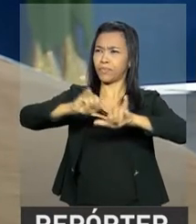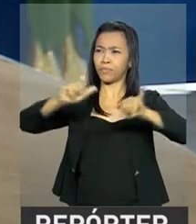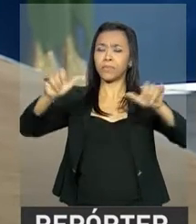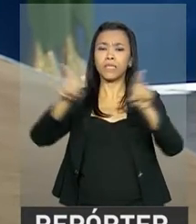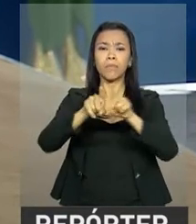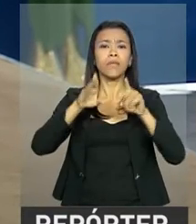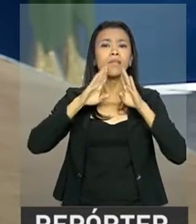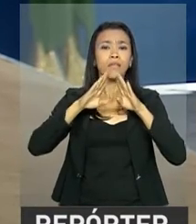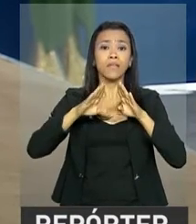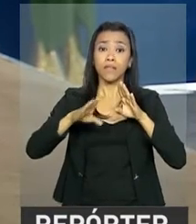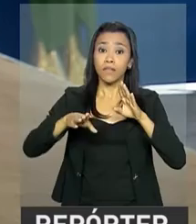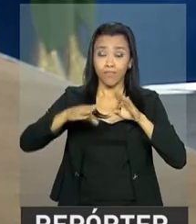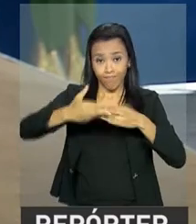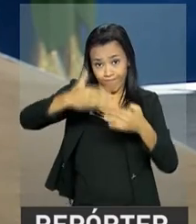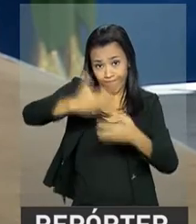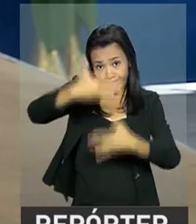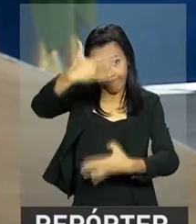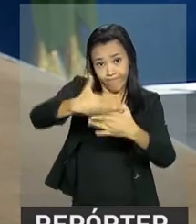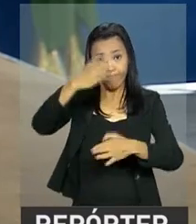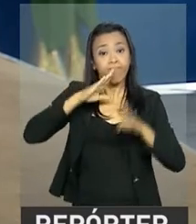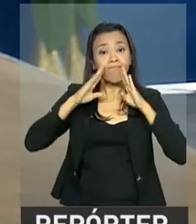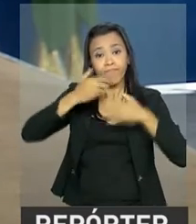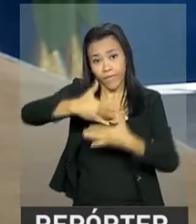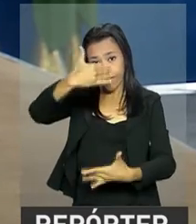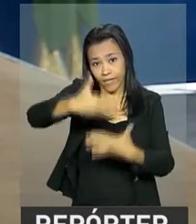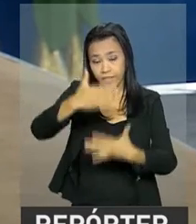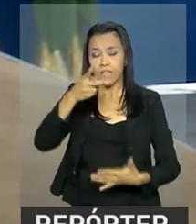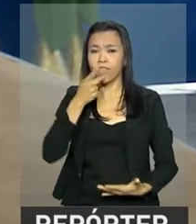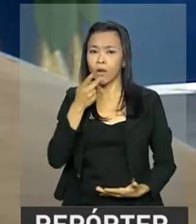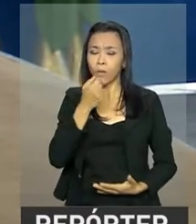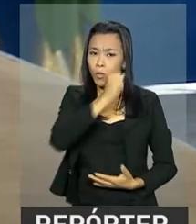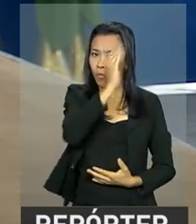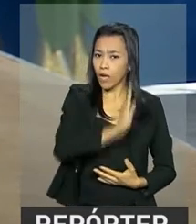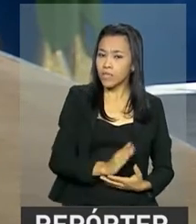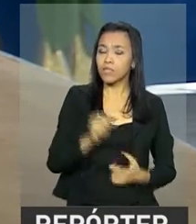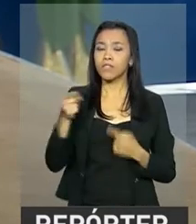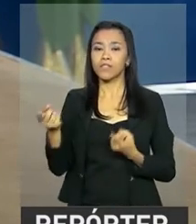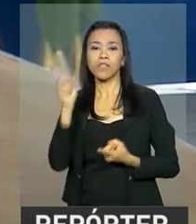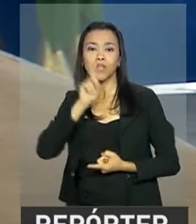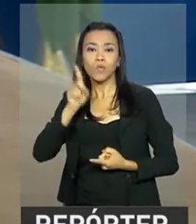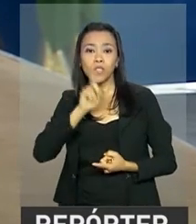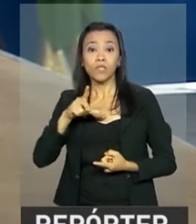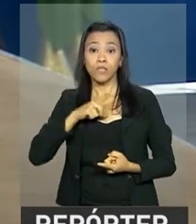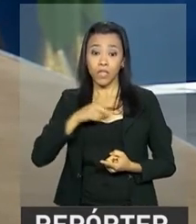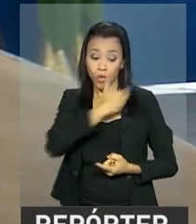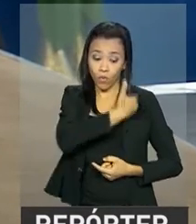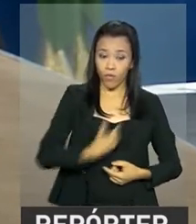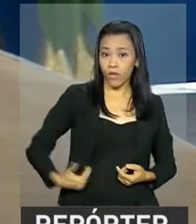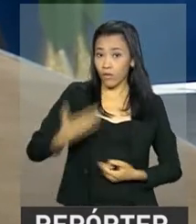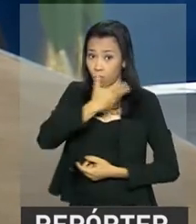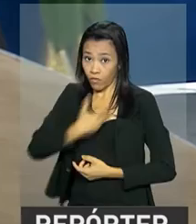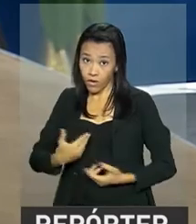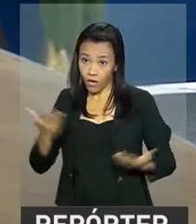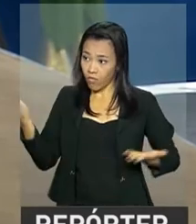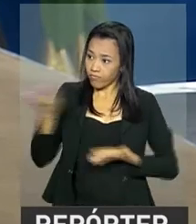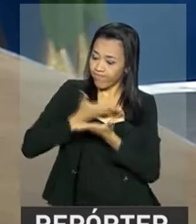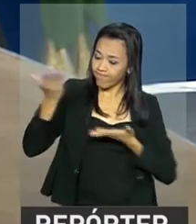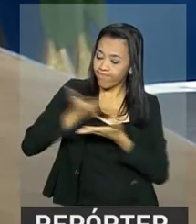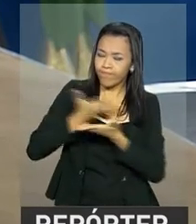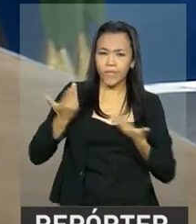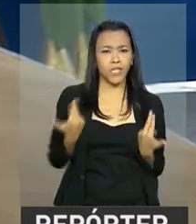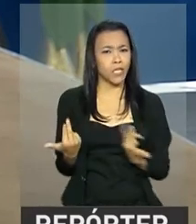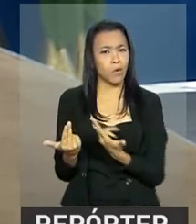do presidente ele disse que brasil e estados unidos têm relações institucionais ou seja de estado para estado assim como a relação do brasil com